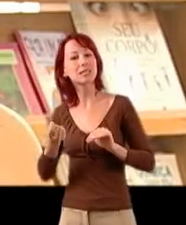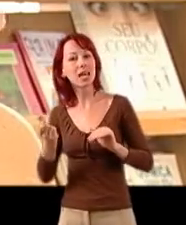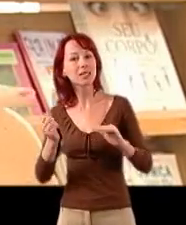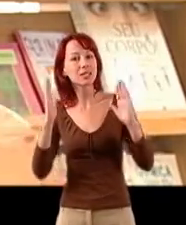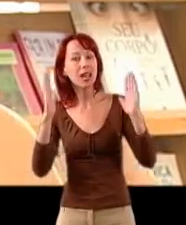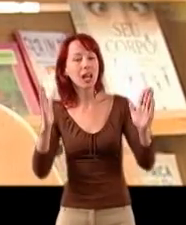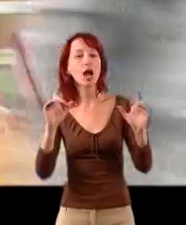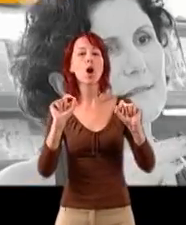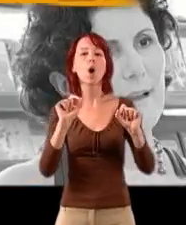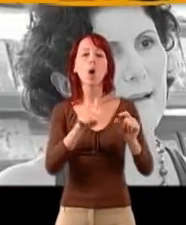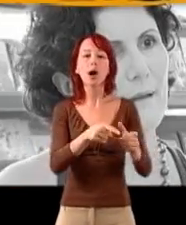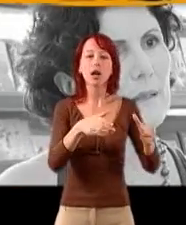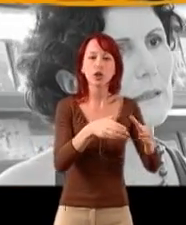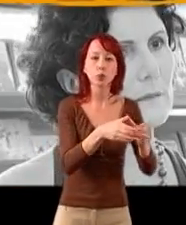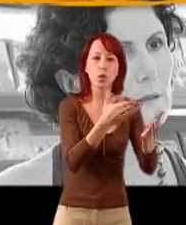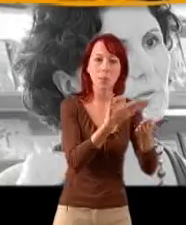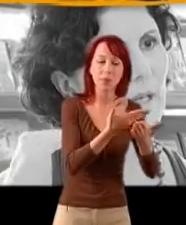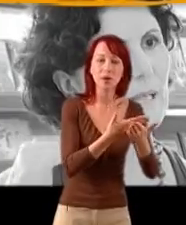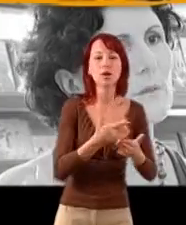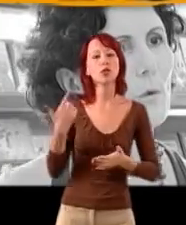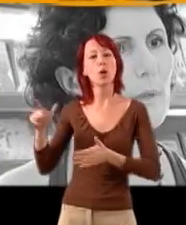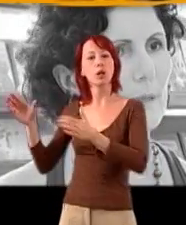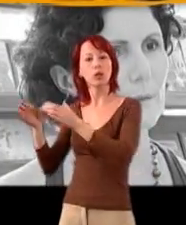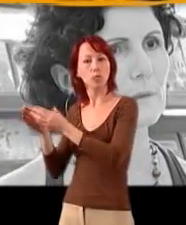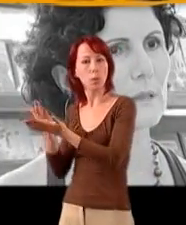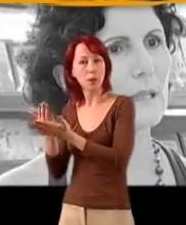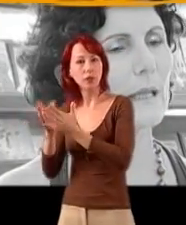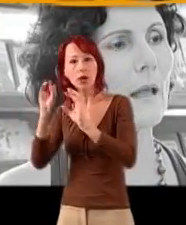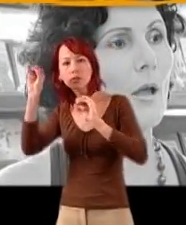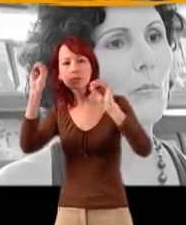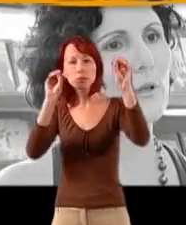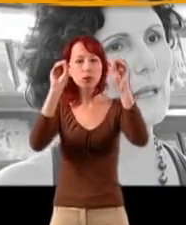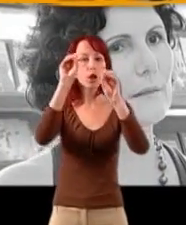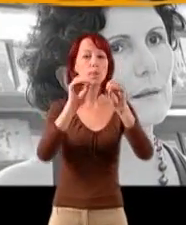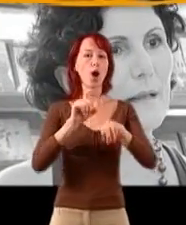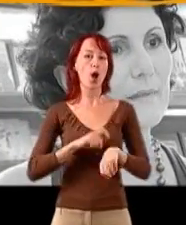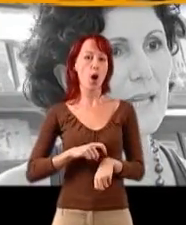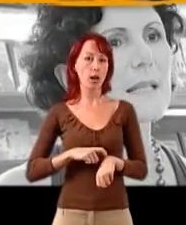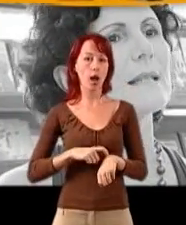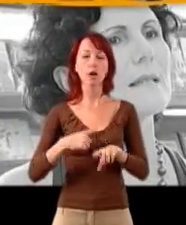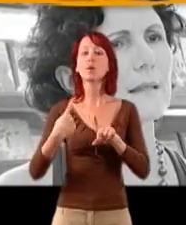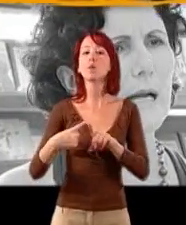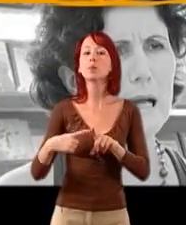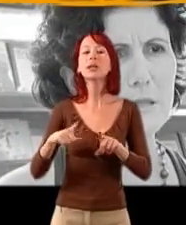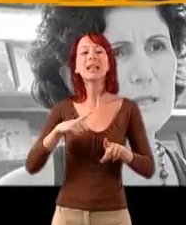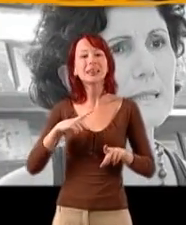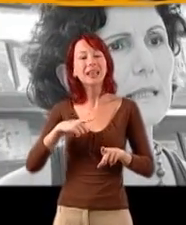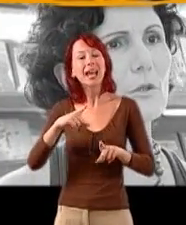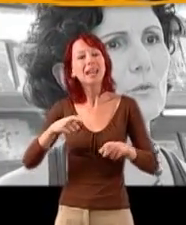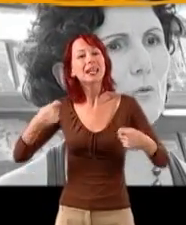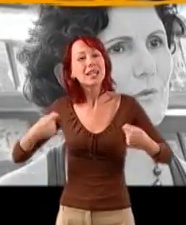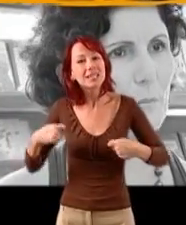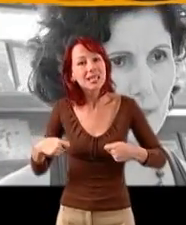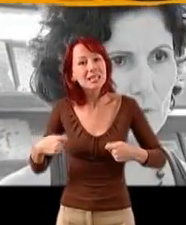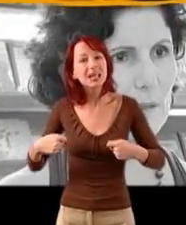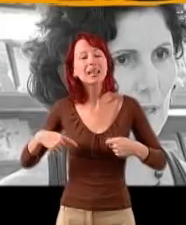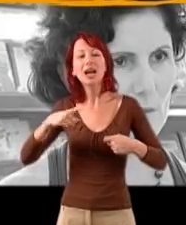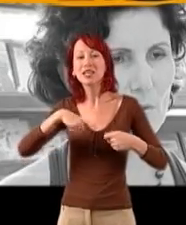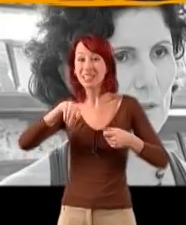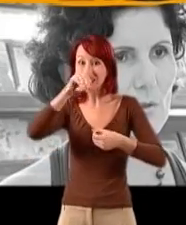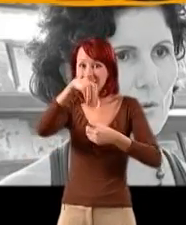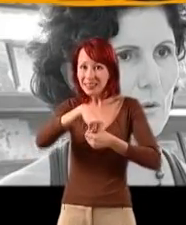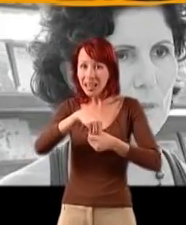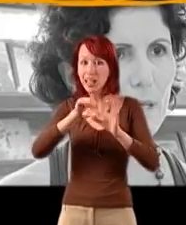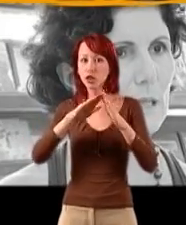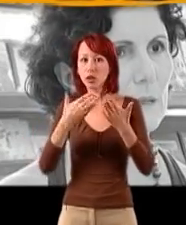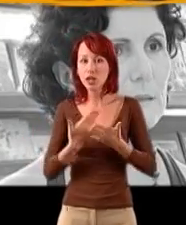sexta, onde essa turma vai estar em diferentes momentos, né, porque tem a necessidade, sim, de um movimento intenso